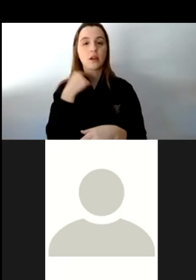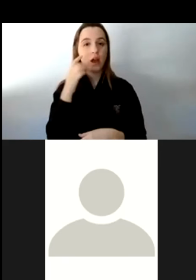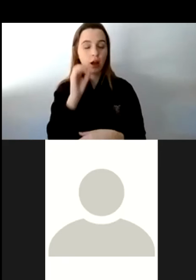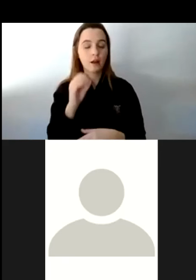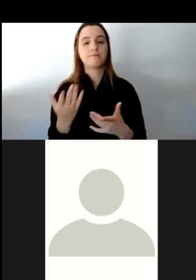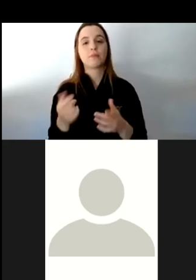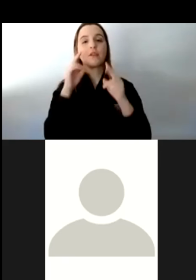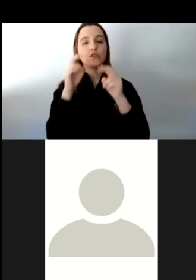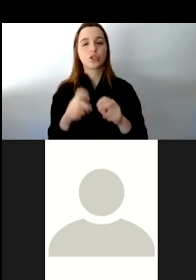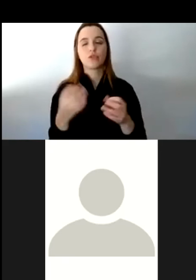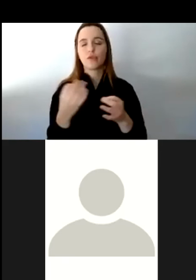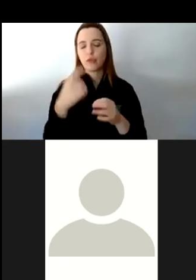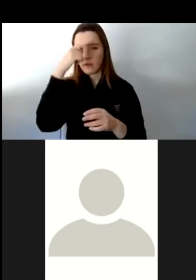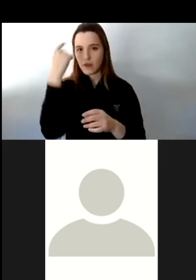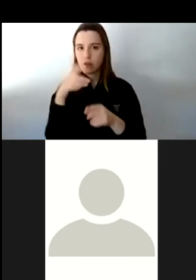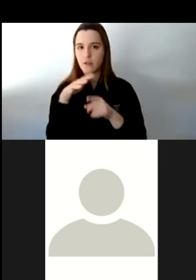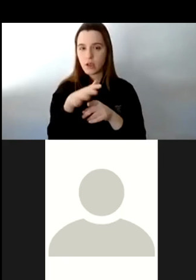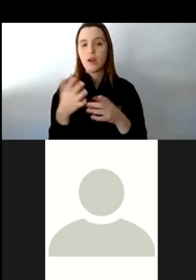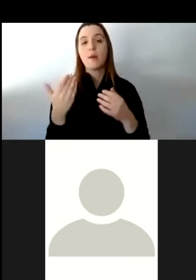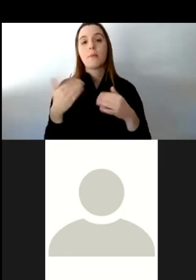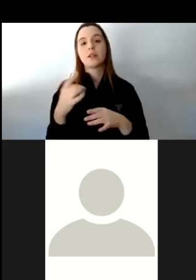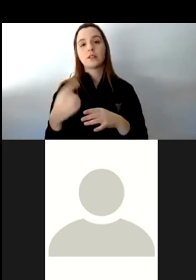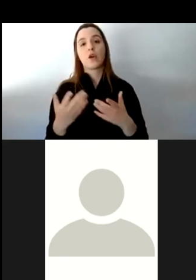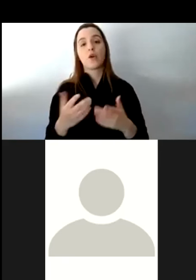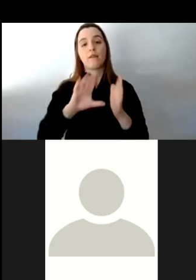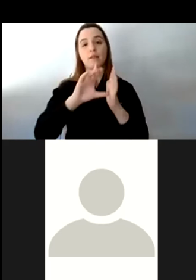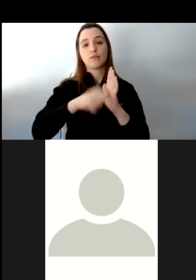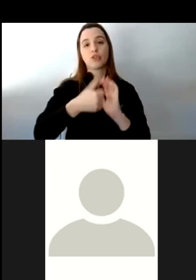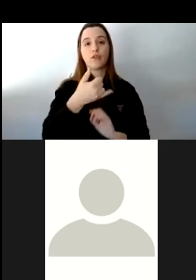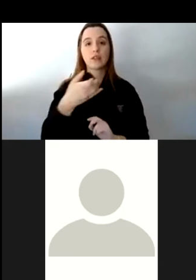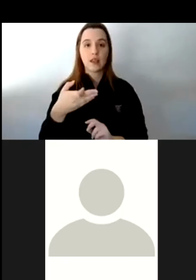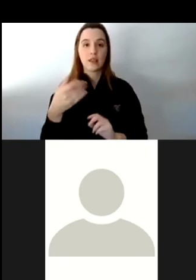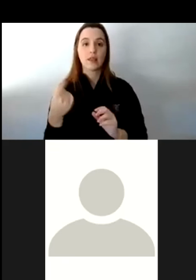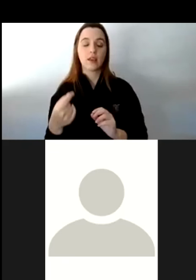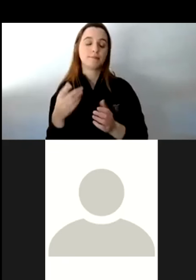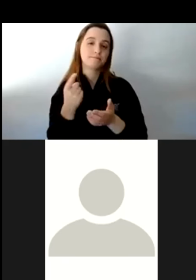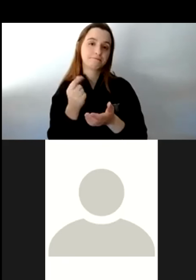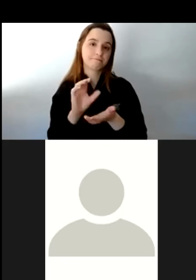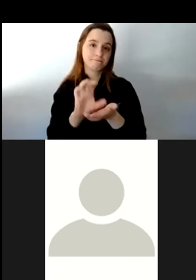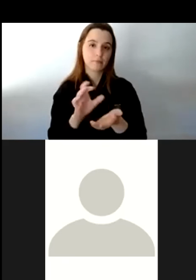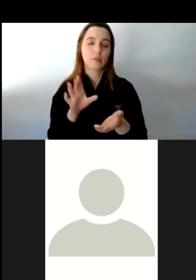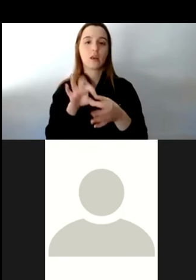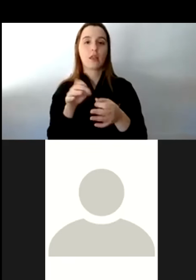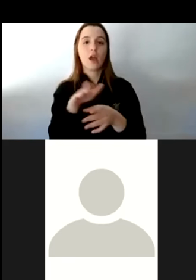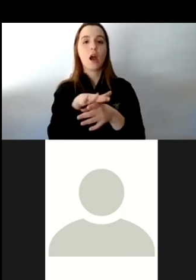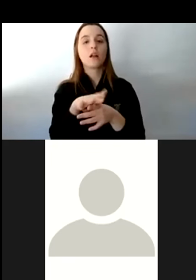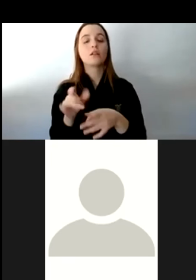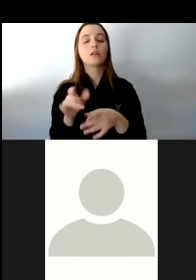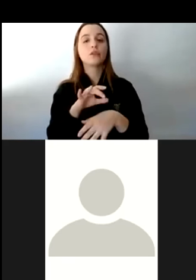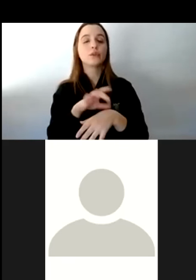dúvida, uma das áreas difíceis de influenciar. Todavia, estão a decorrer 27 projetos financiados na área das doenças